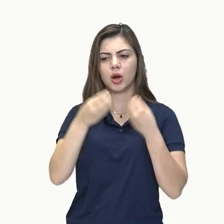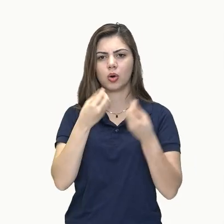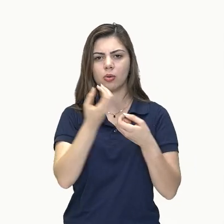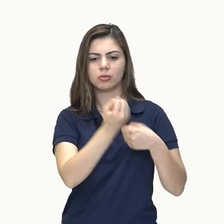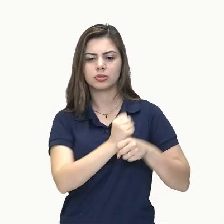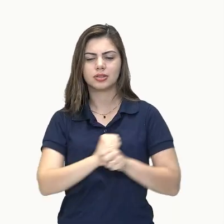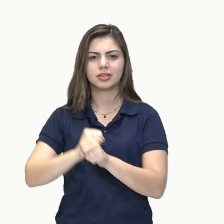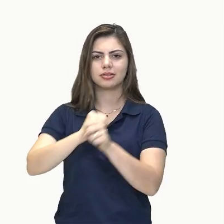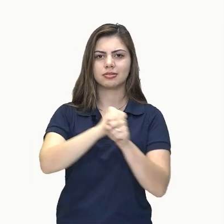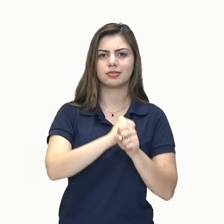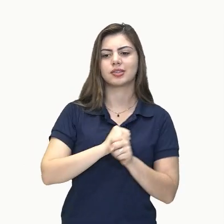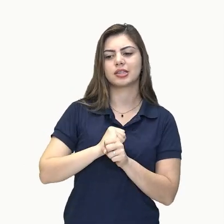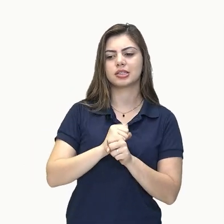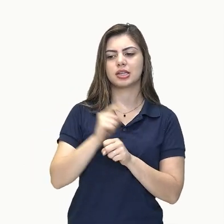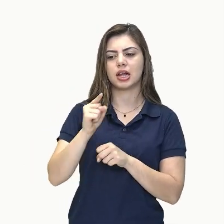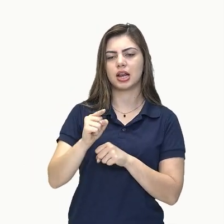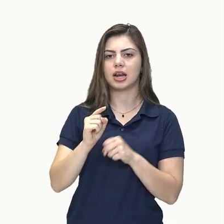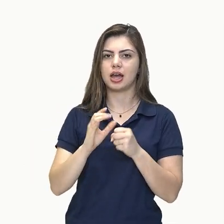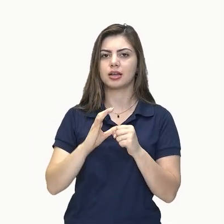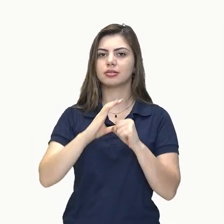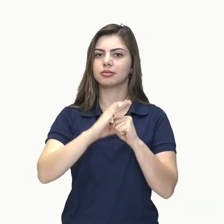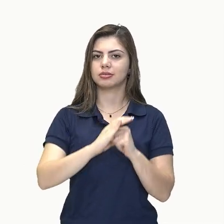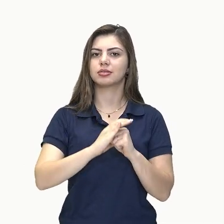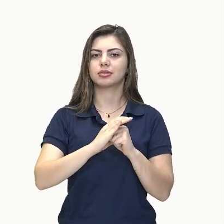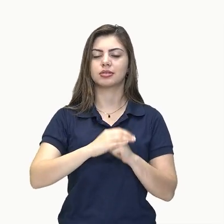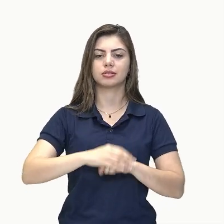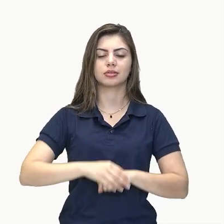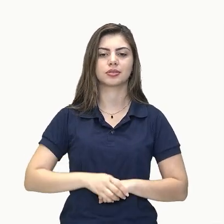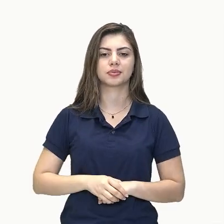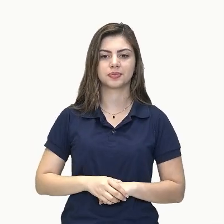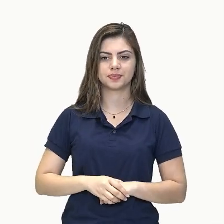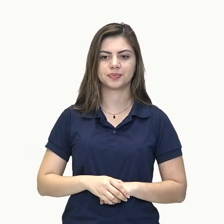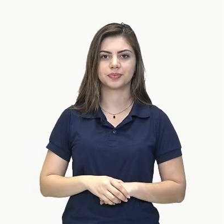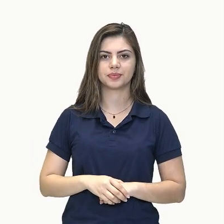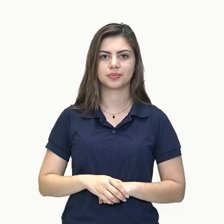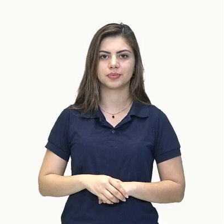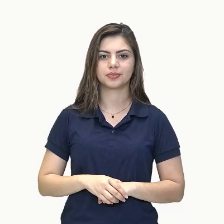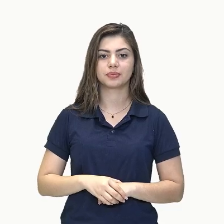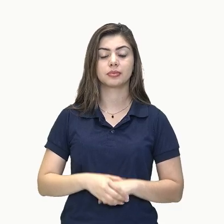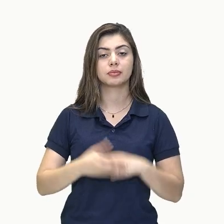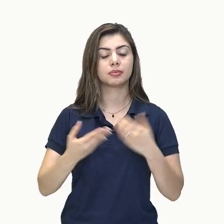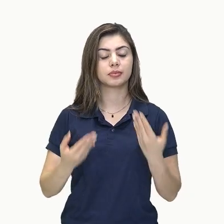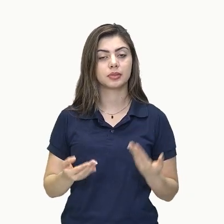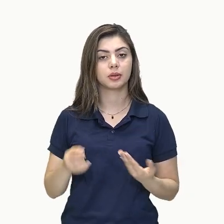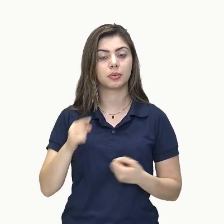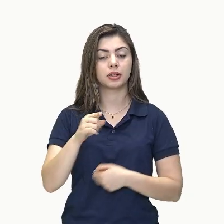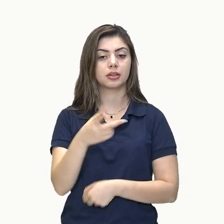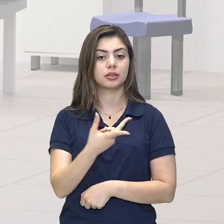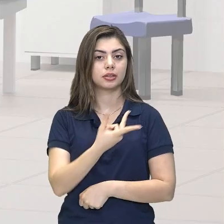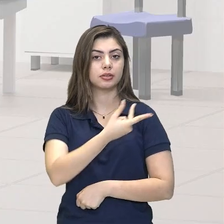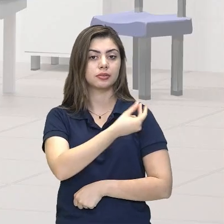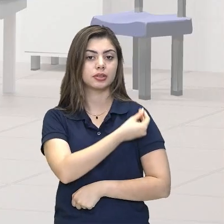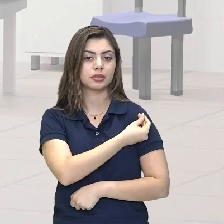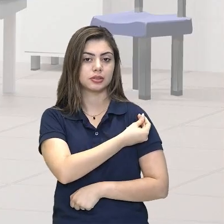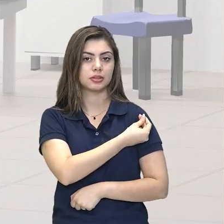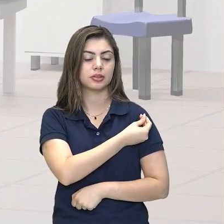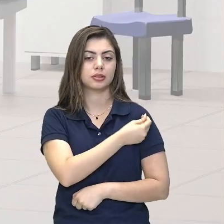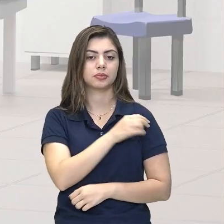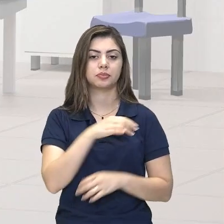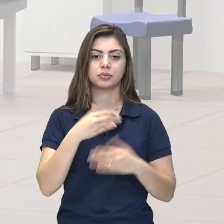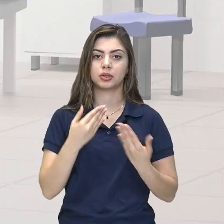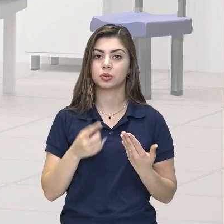estar gravada nas nossas células. Bom, esse processo de imunização, ou seja, quando nós já